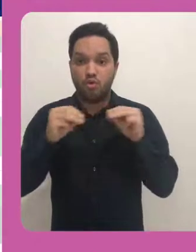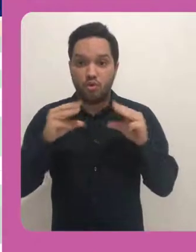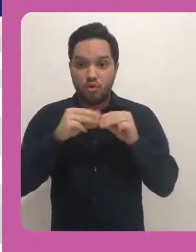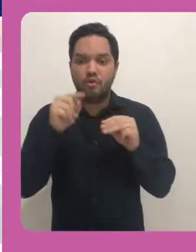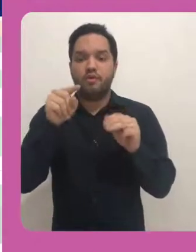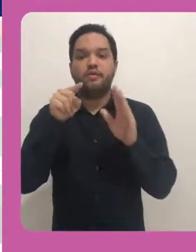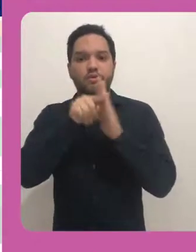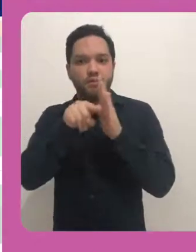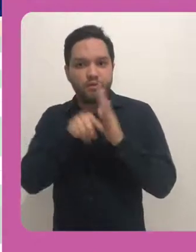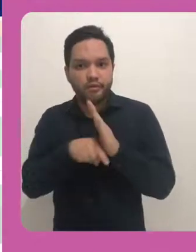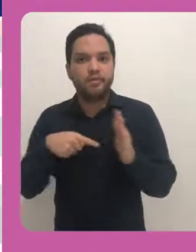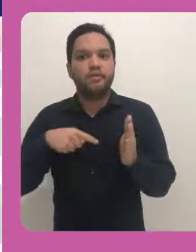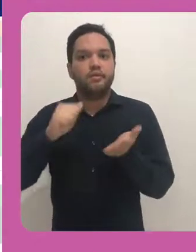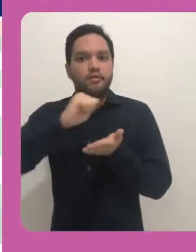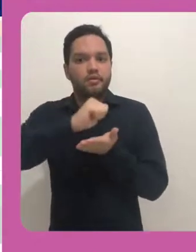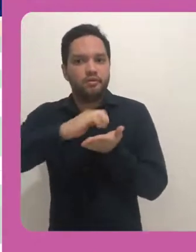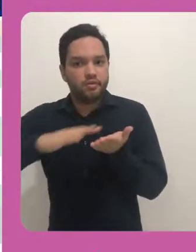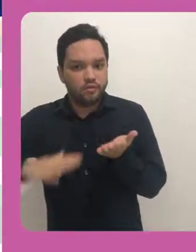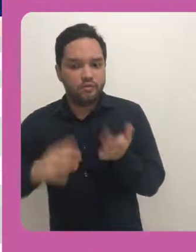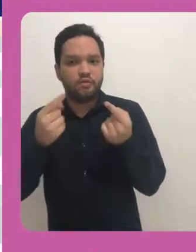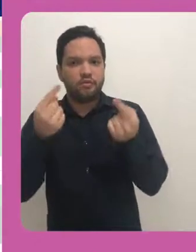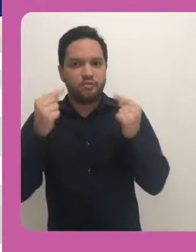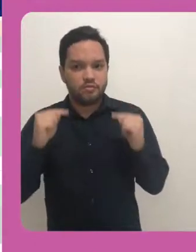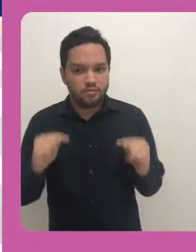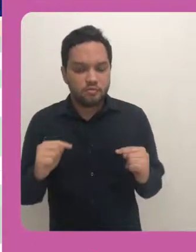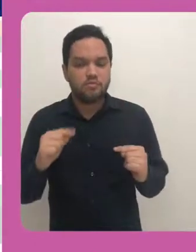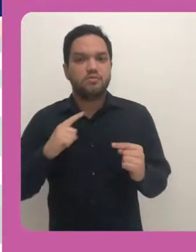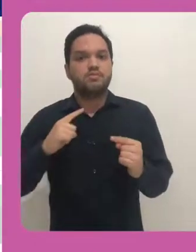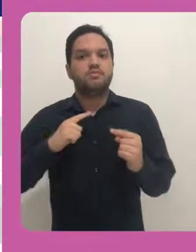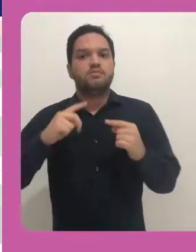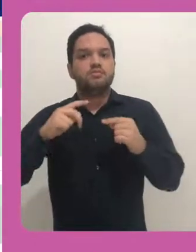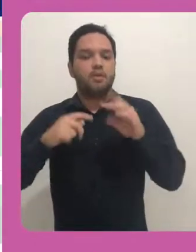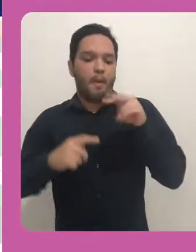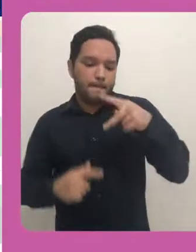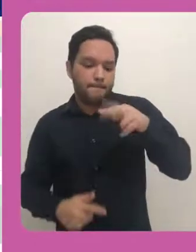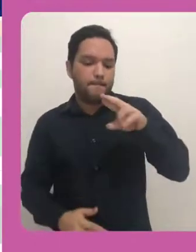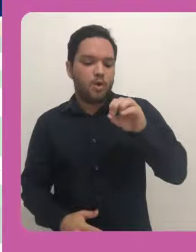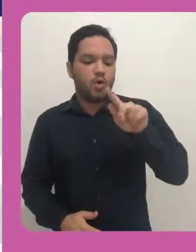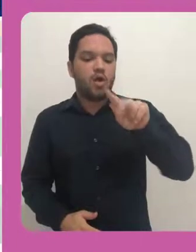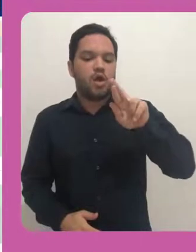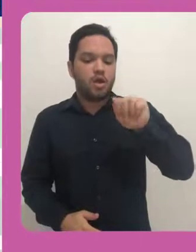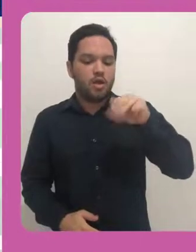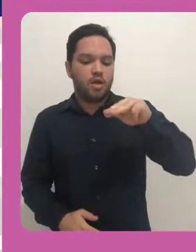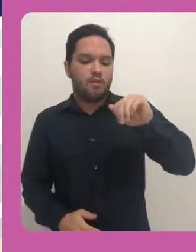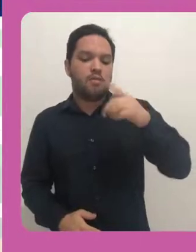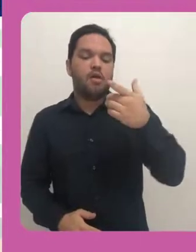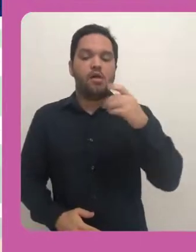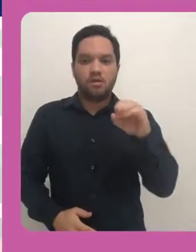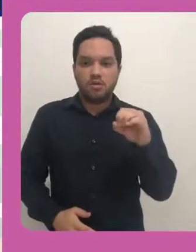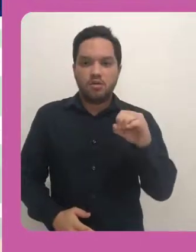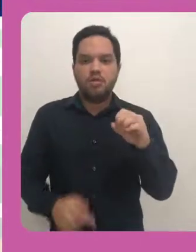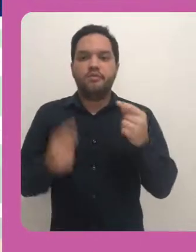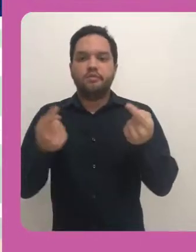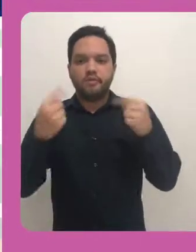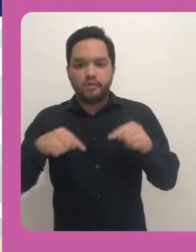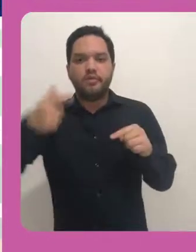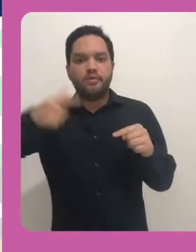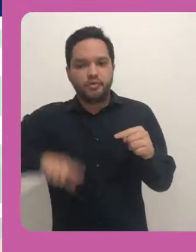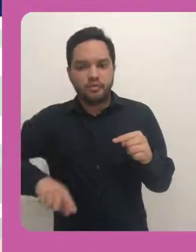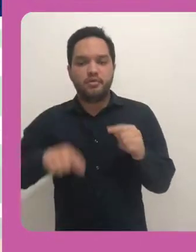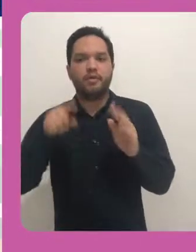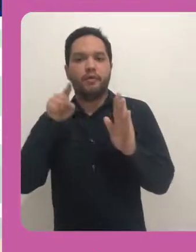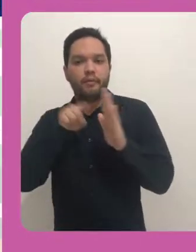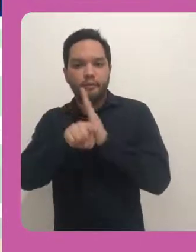é um questionário, essa é uma tarefa, esse é um módulo de programação, né? Outro é um módulo de